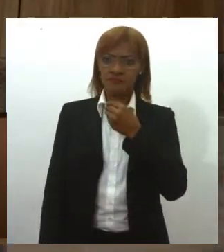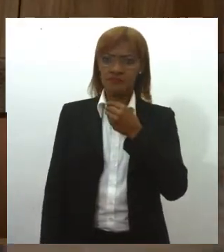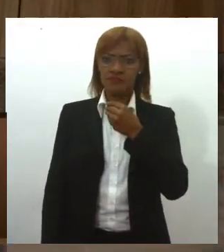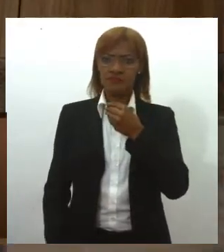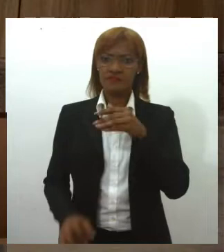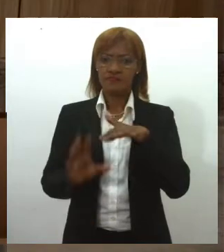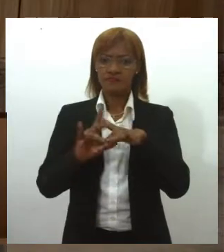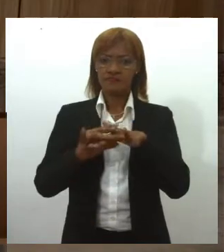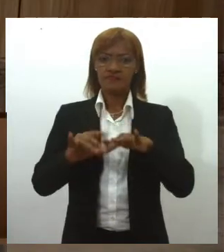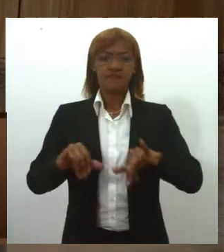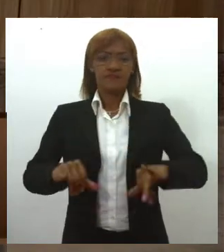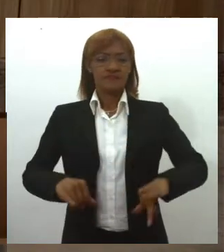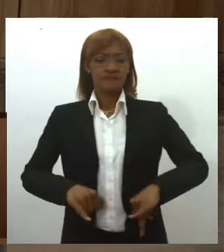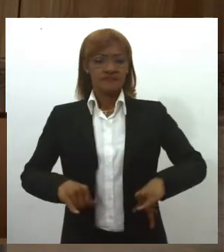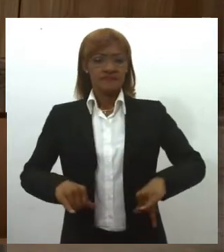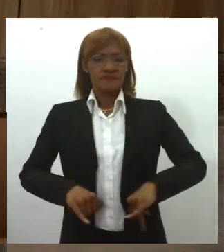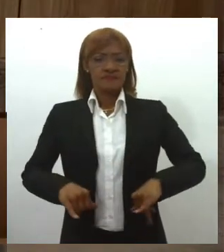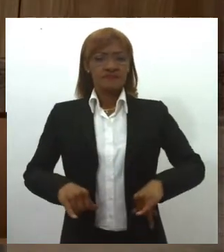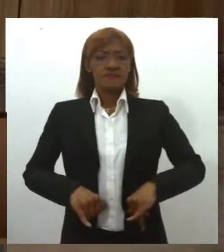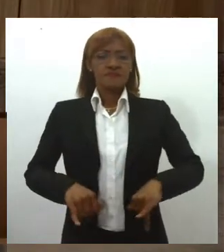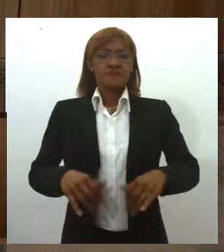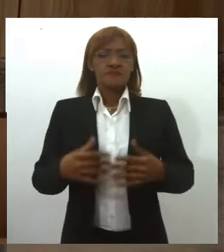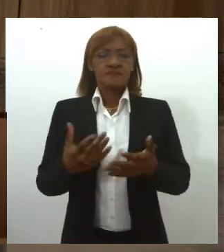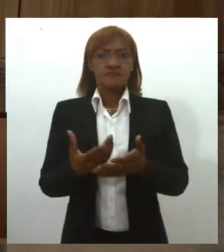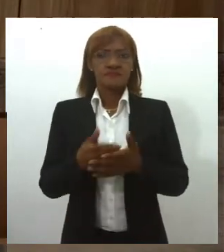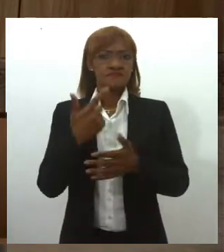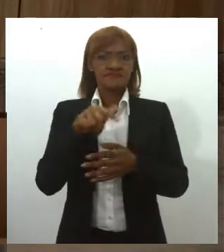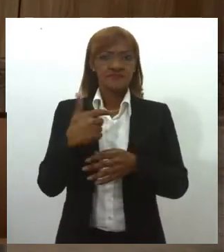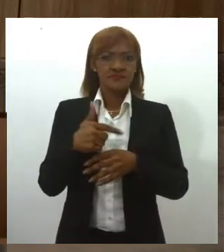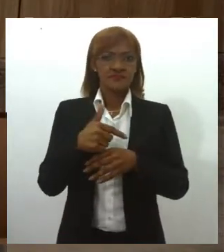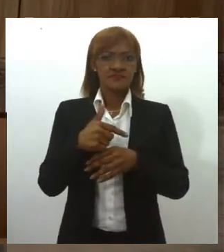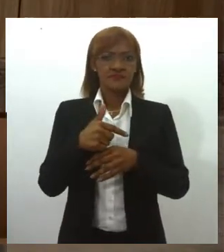incontinência urinária, com impotência sexual?